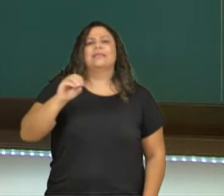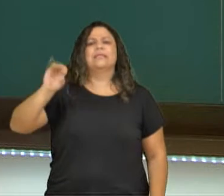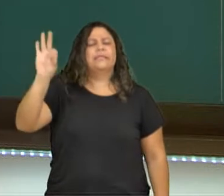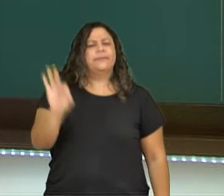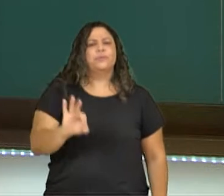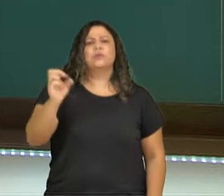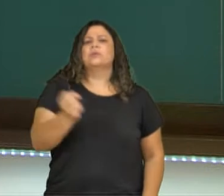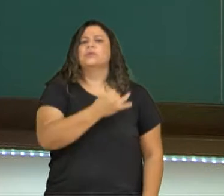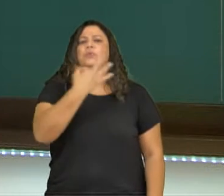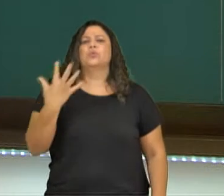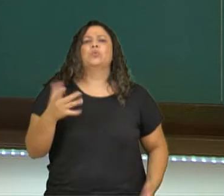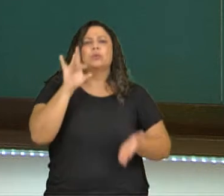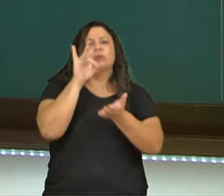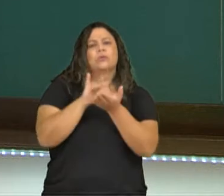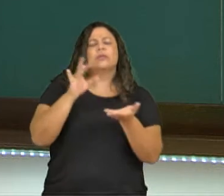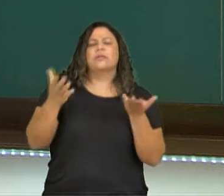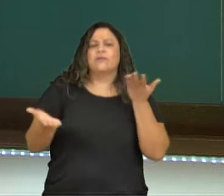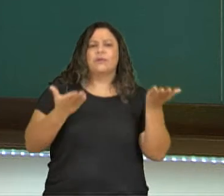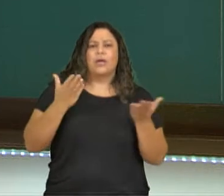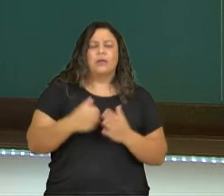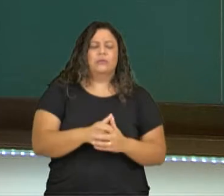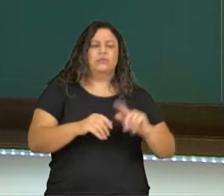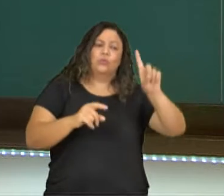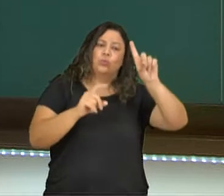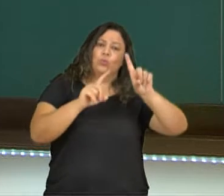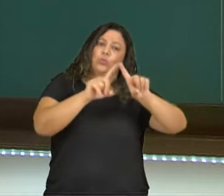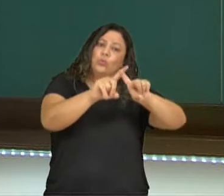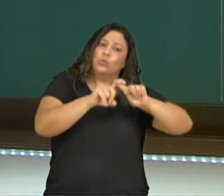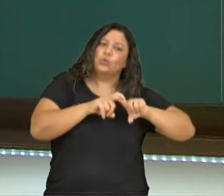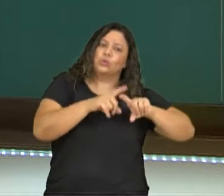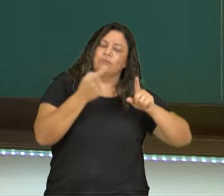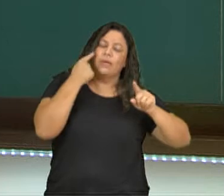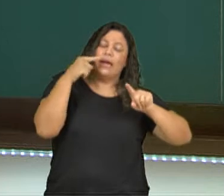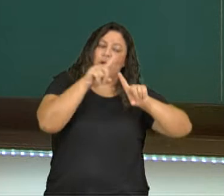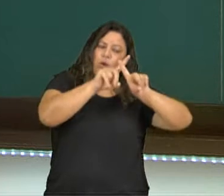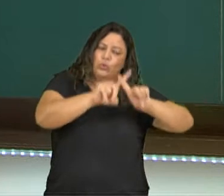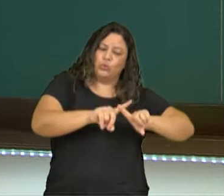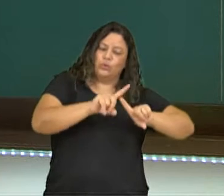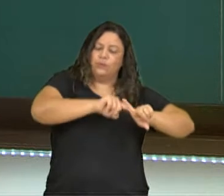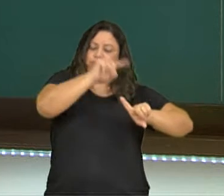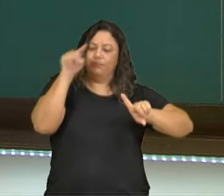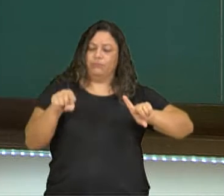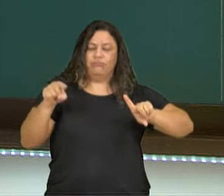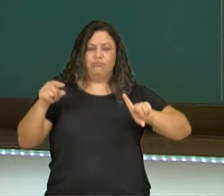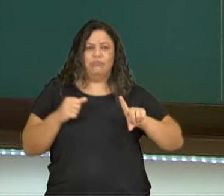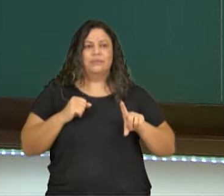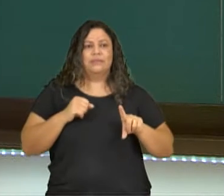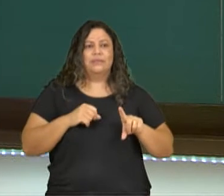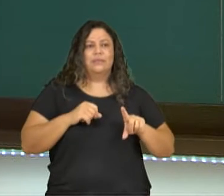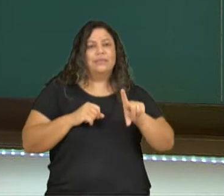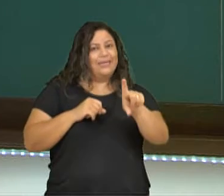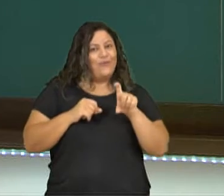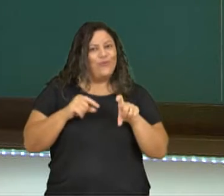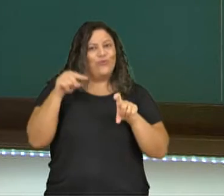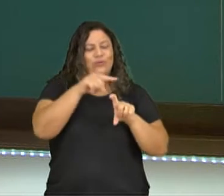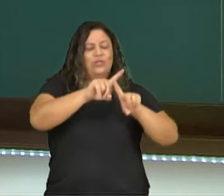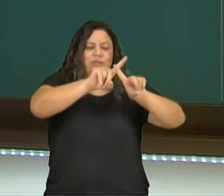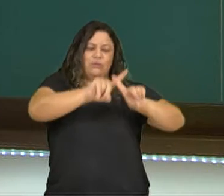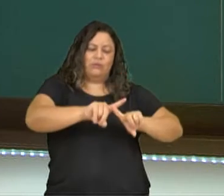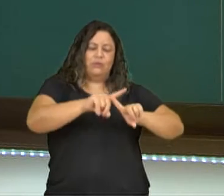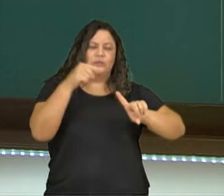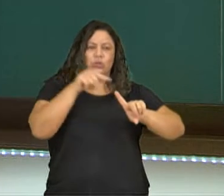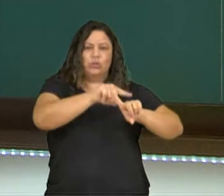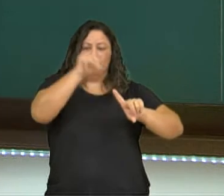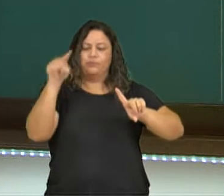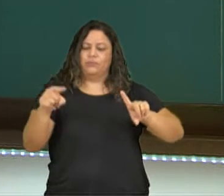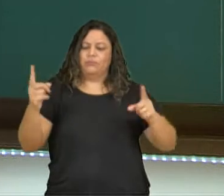foi obtido vai te dar X de rendimento, né, X% de rendimento. Então, isso aqui é por regra